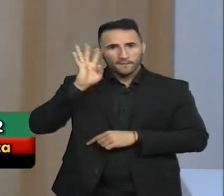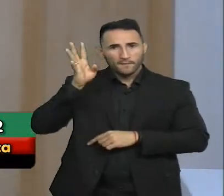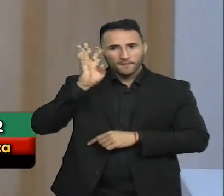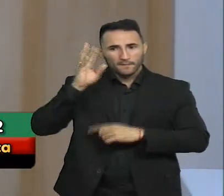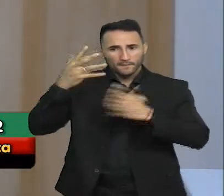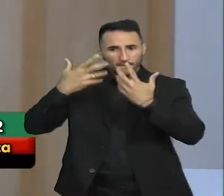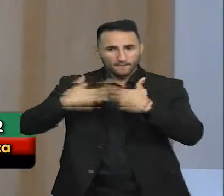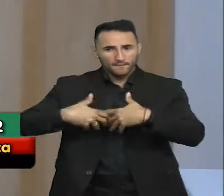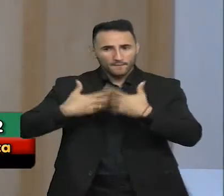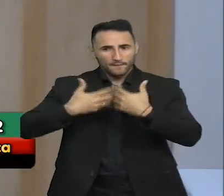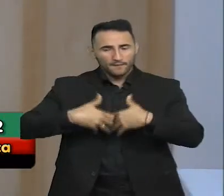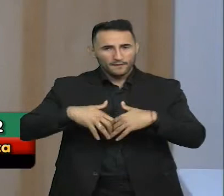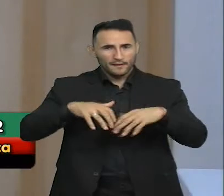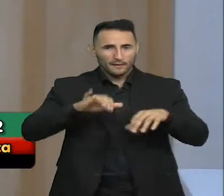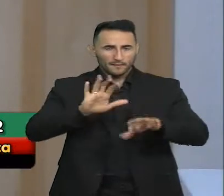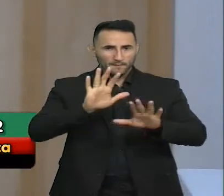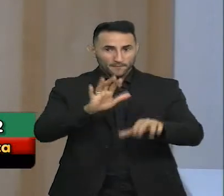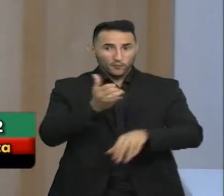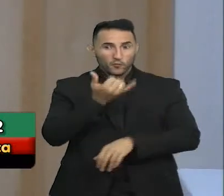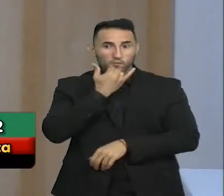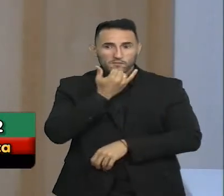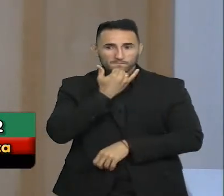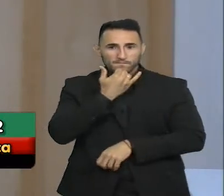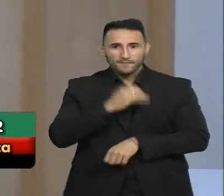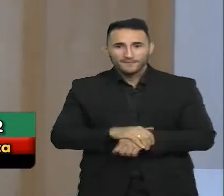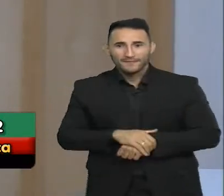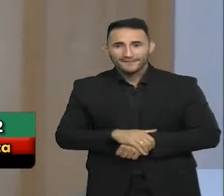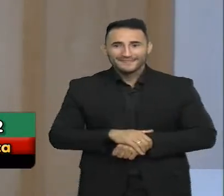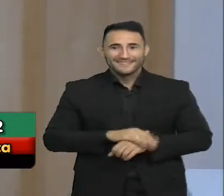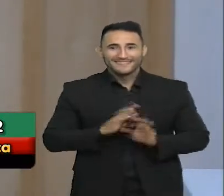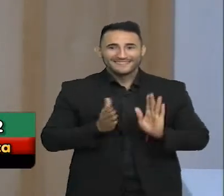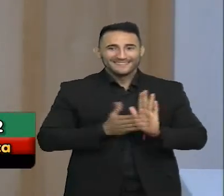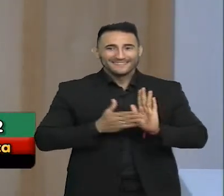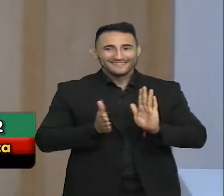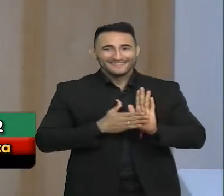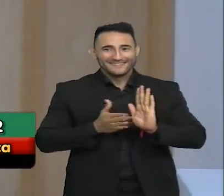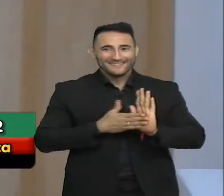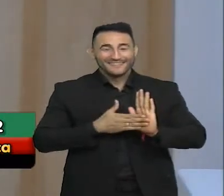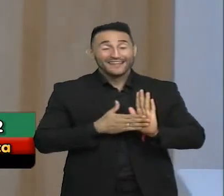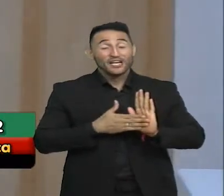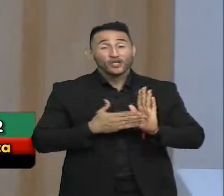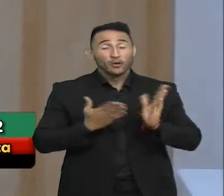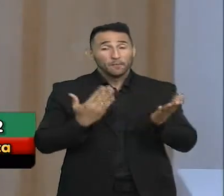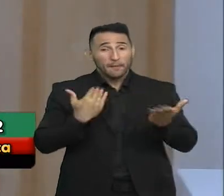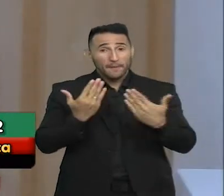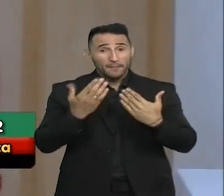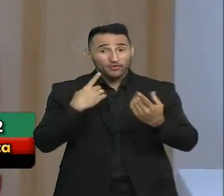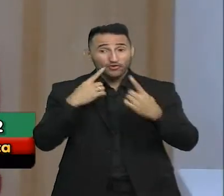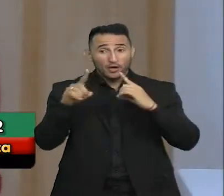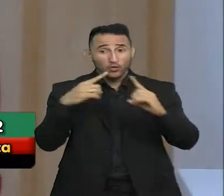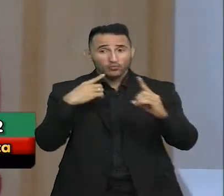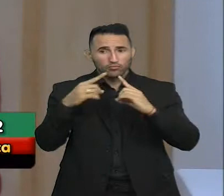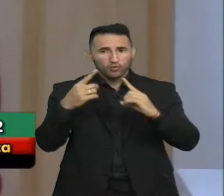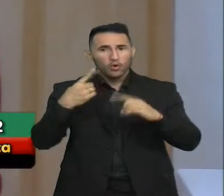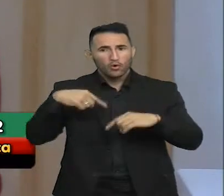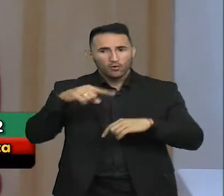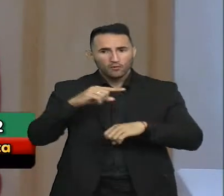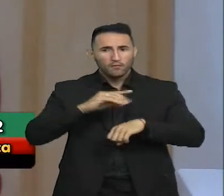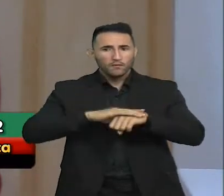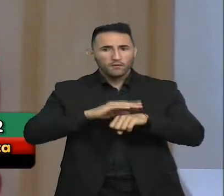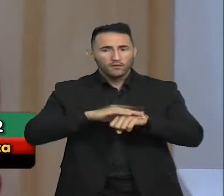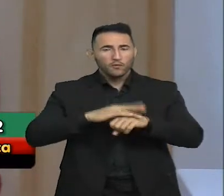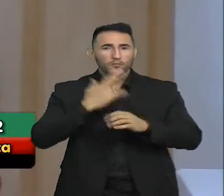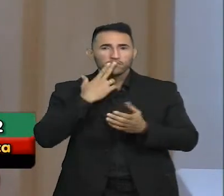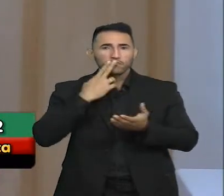Desculpa, deixa eu voltar um pouquinho. Essa aqui é uma proposta de diálogo. Aí, a gente fez umas impressões da